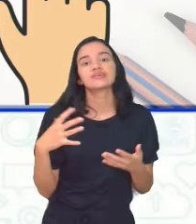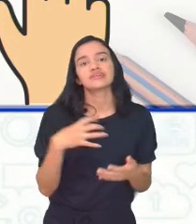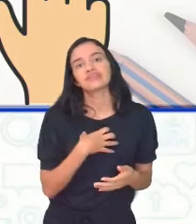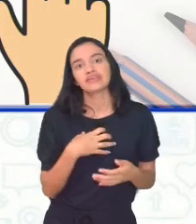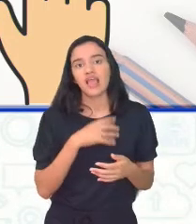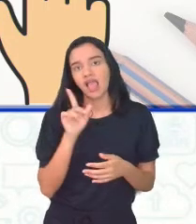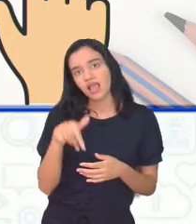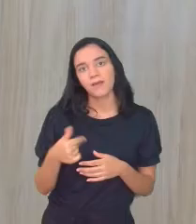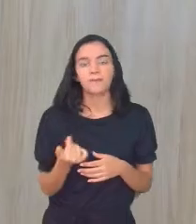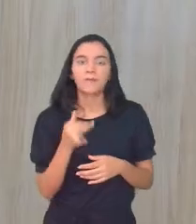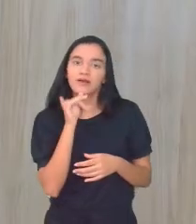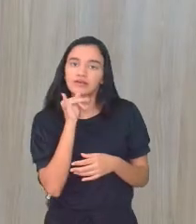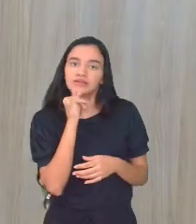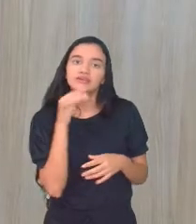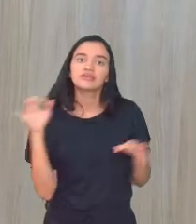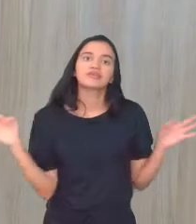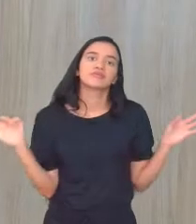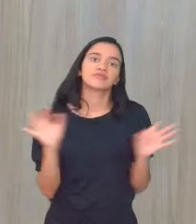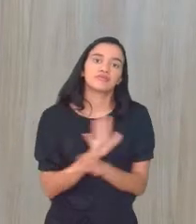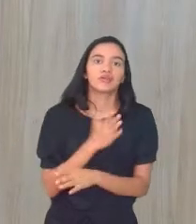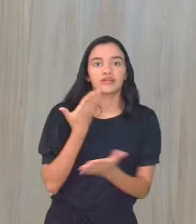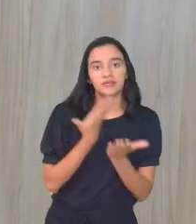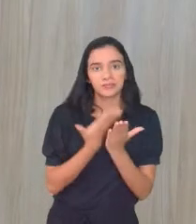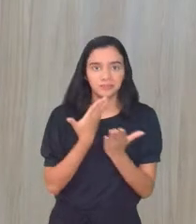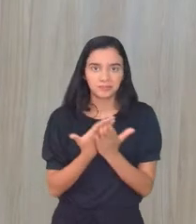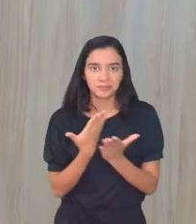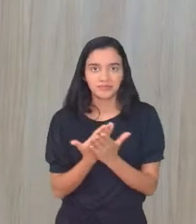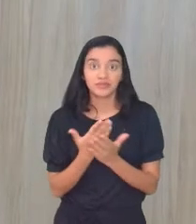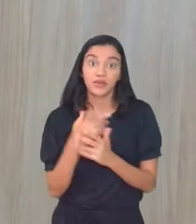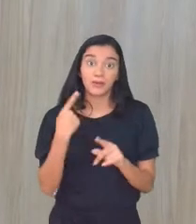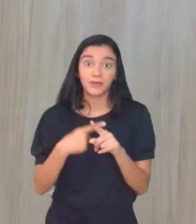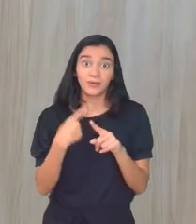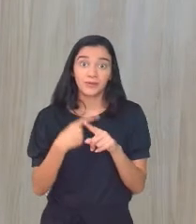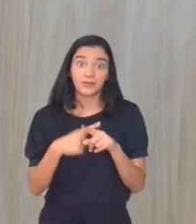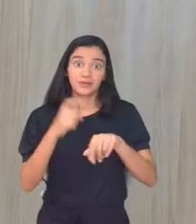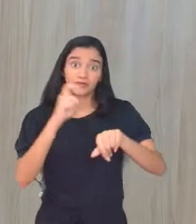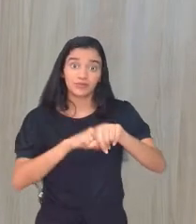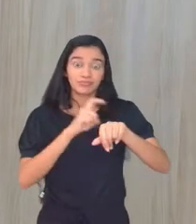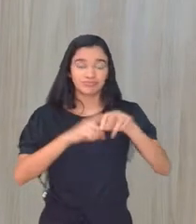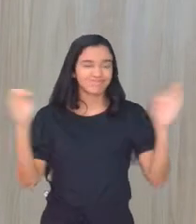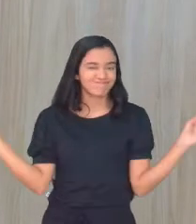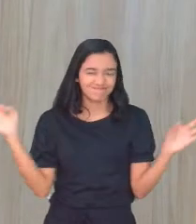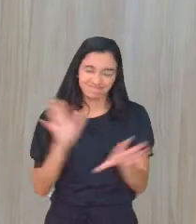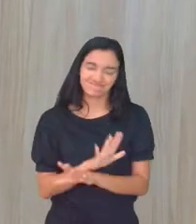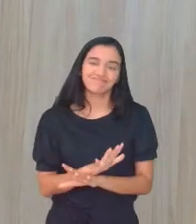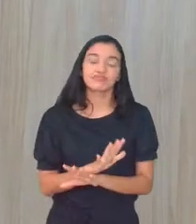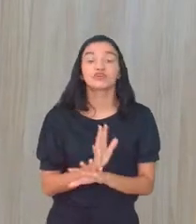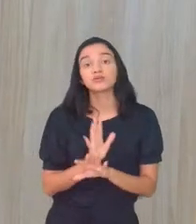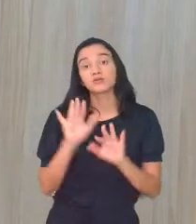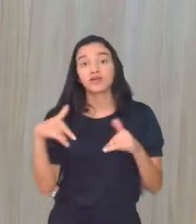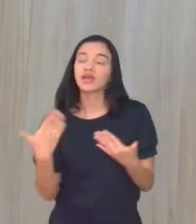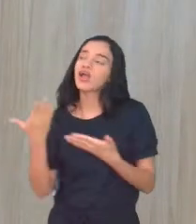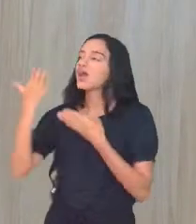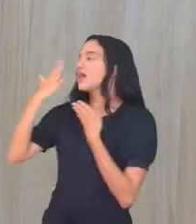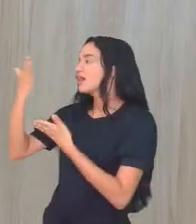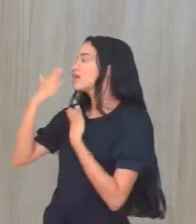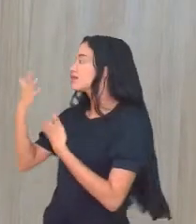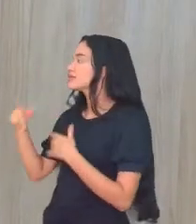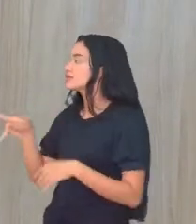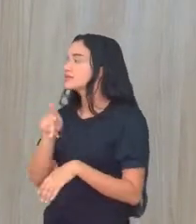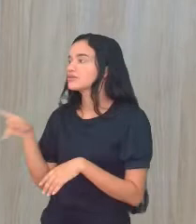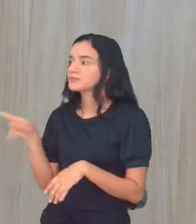né, encerrar aqui a nossa aula, porque o nosso tempo já esgotou, e agradecer